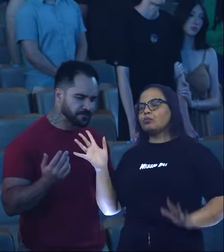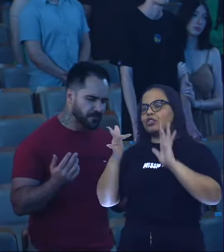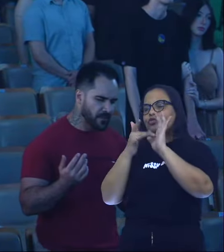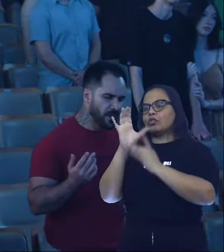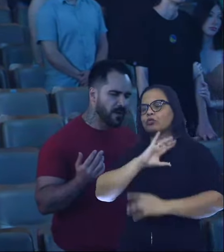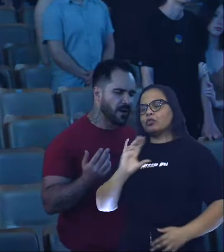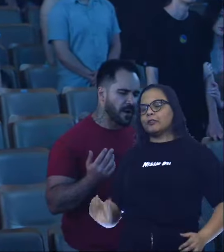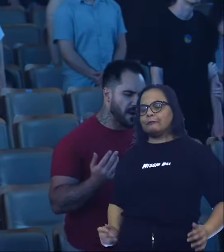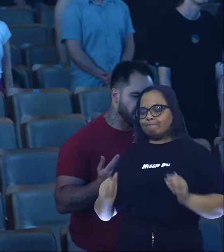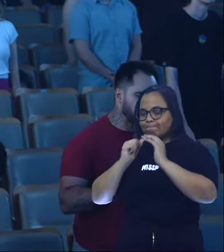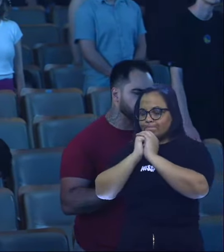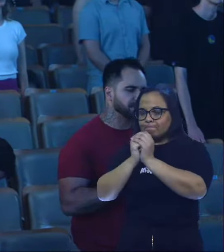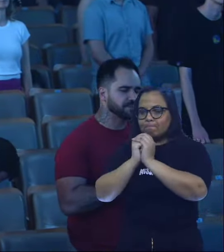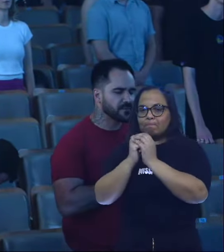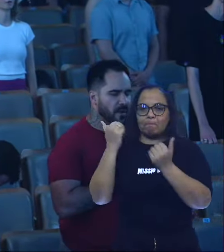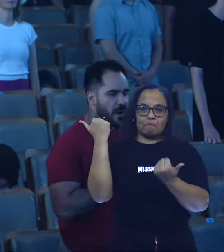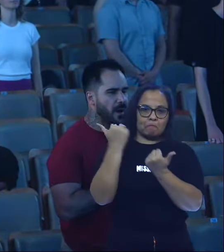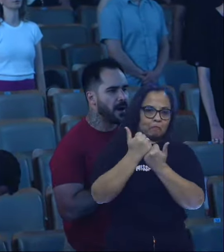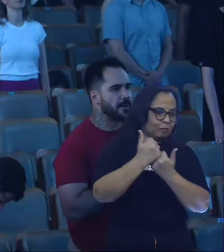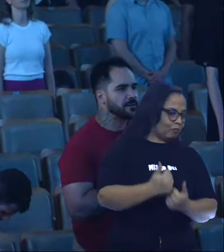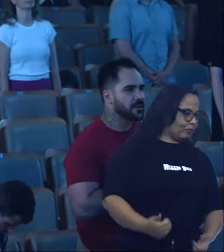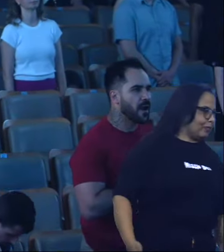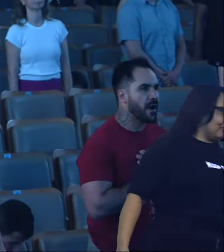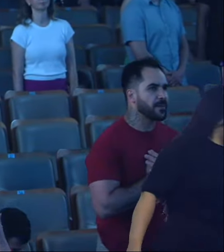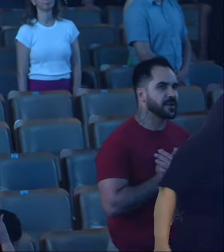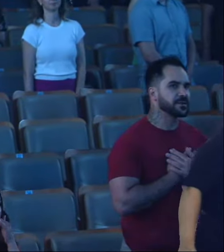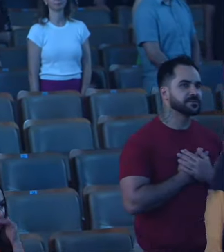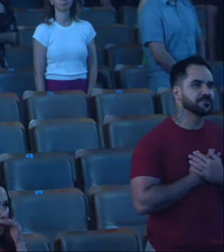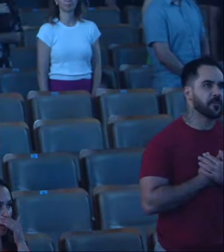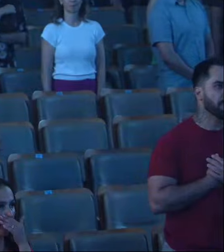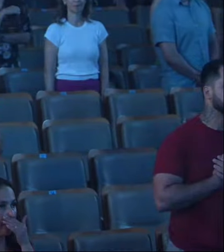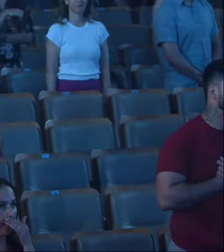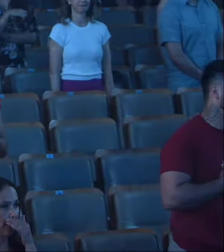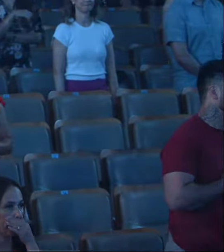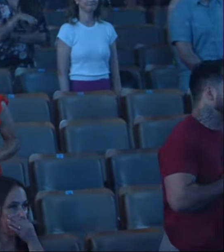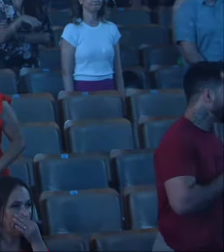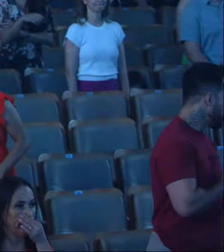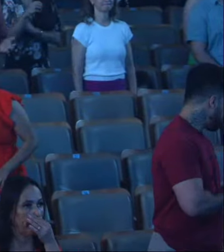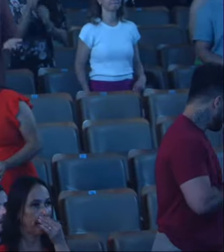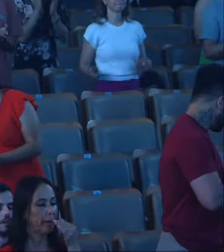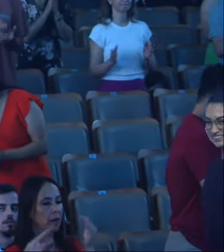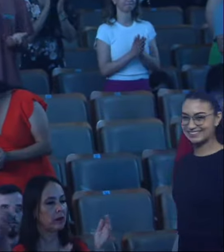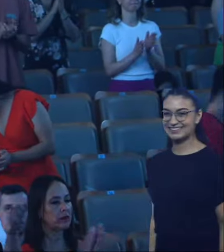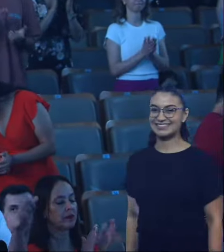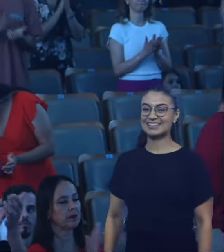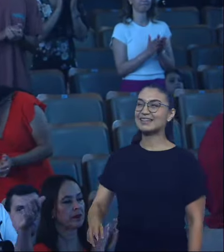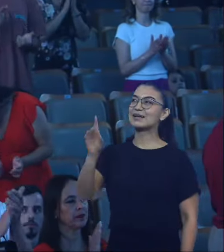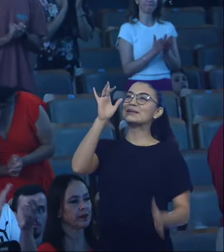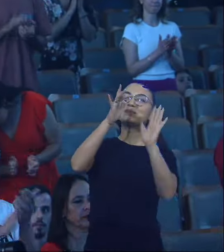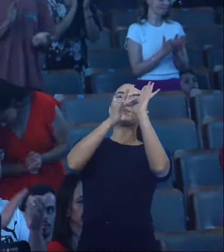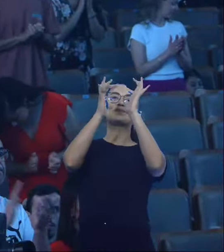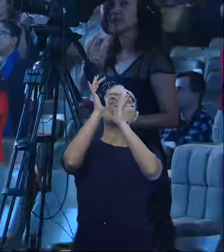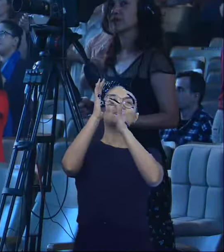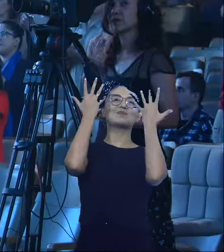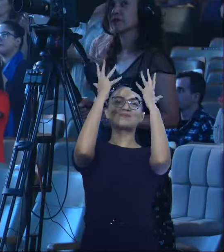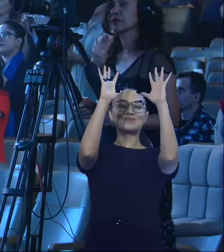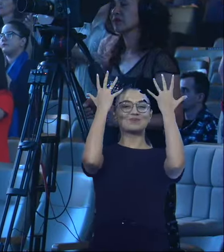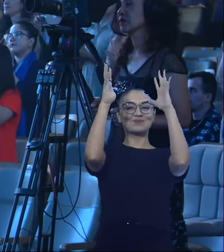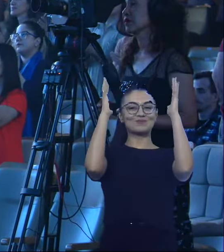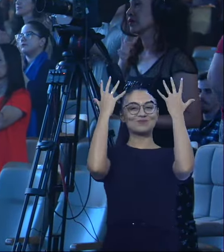Jesus. Amém, amém e amém. Você pode dar uma salva de palmas para Jesus aí no seu